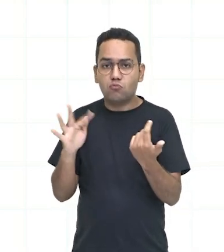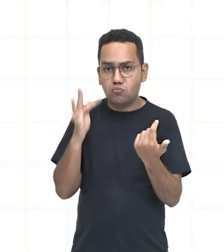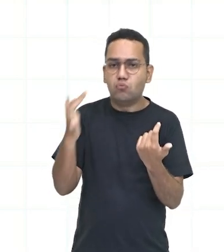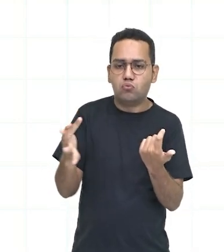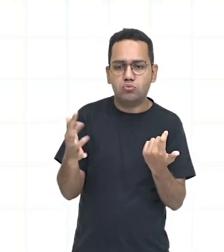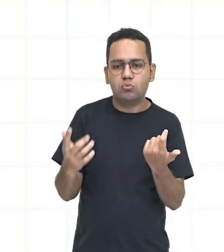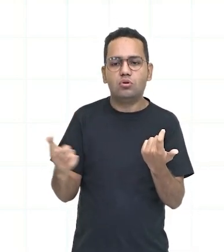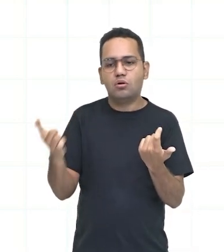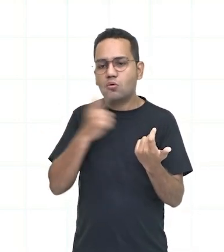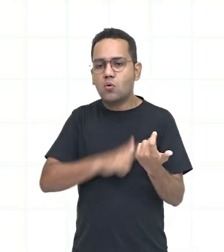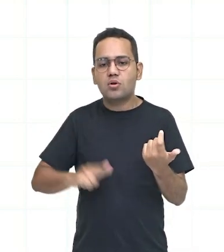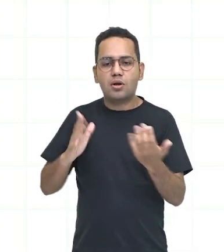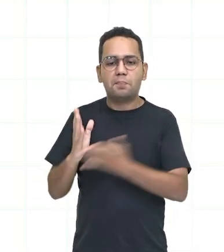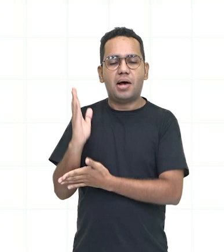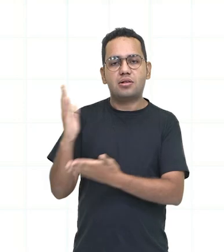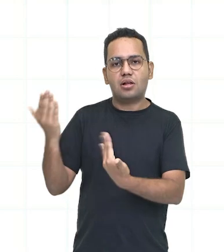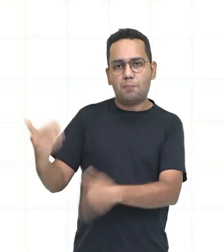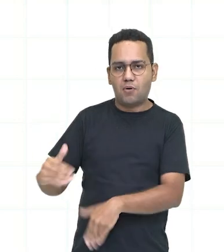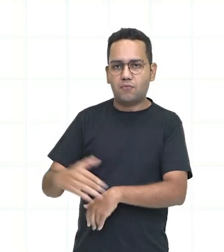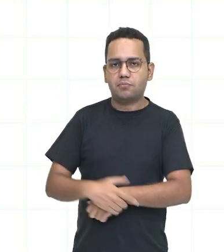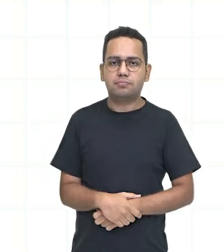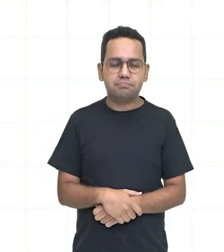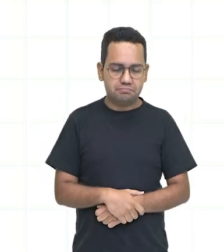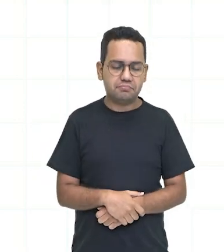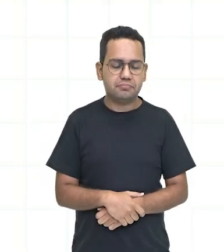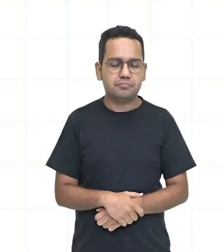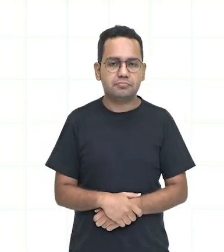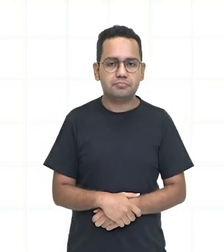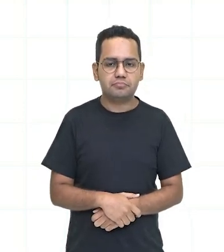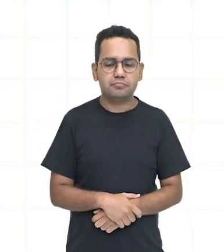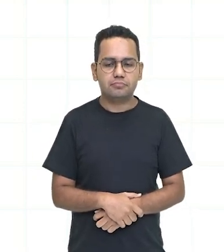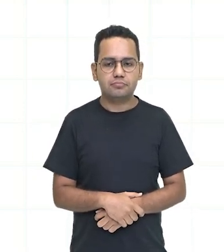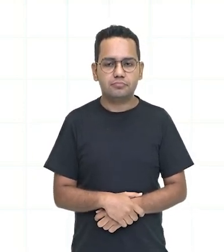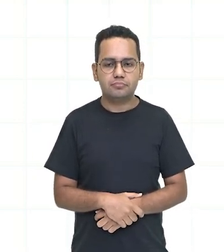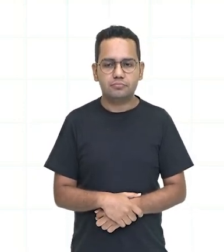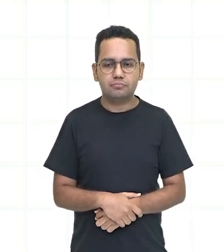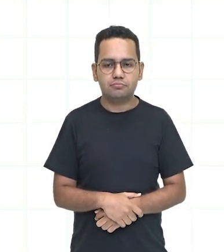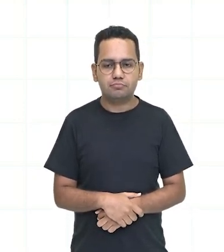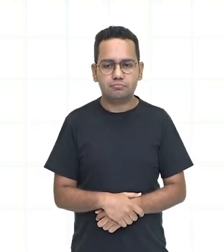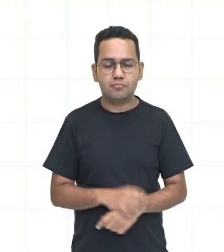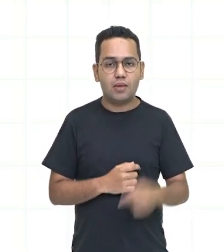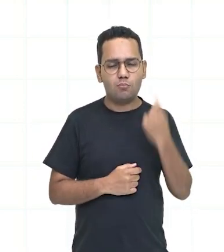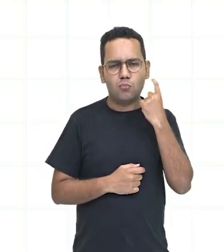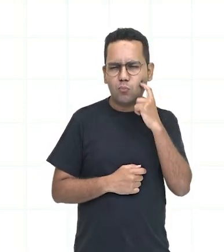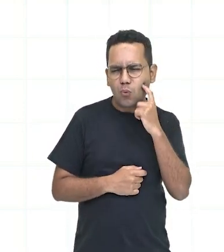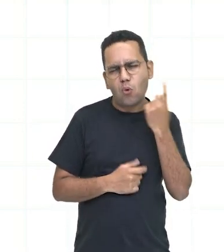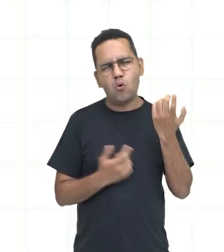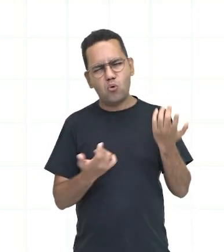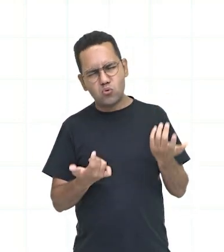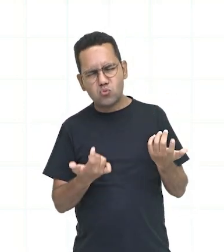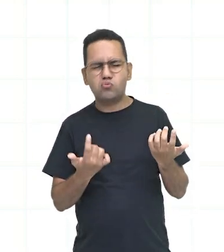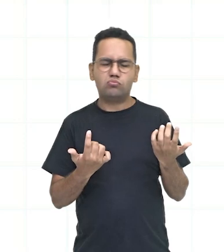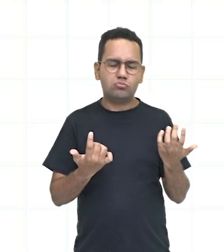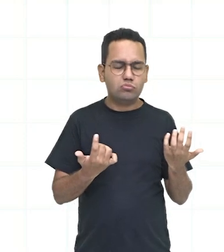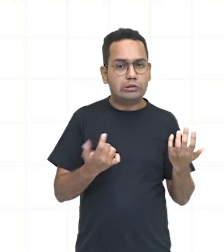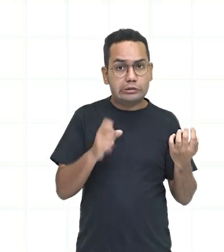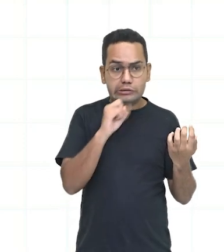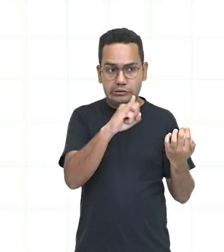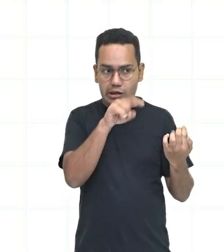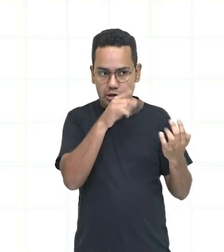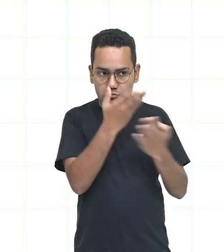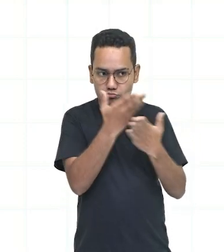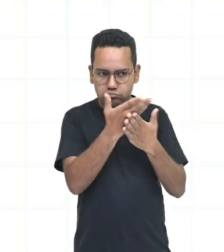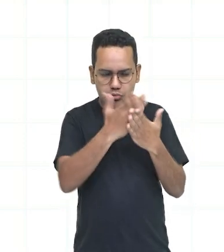passar no exame. Hypothetical situation, né? Então, uma situação hipotética, estudar muito, estudar